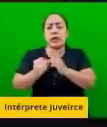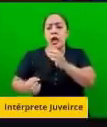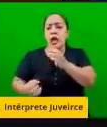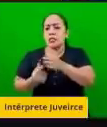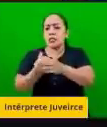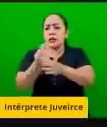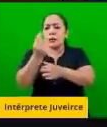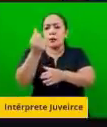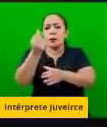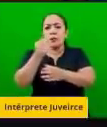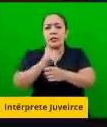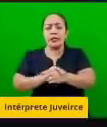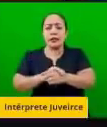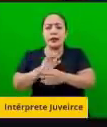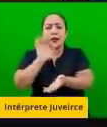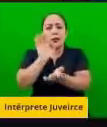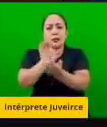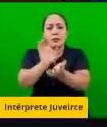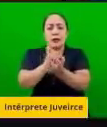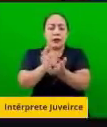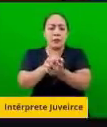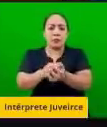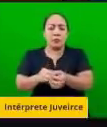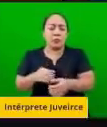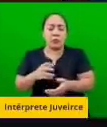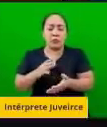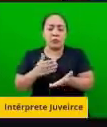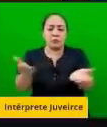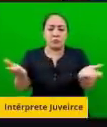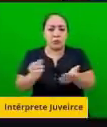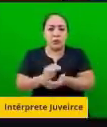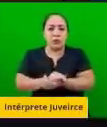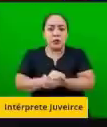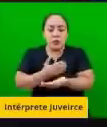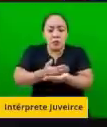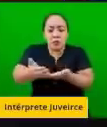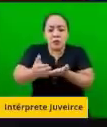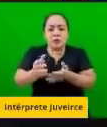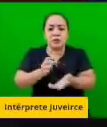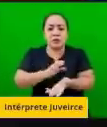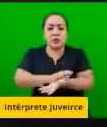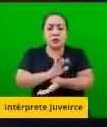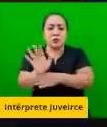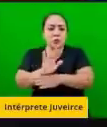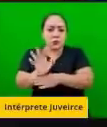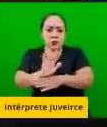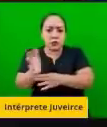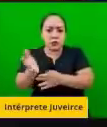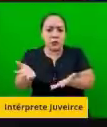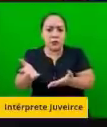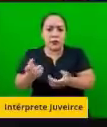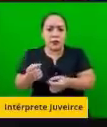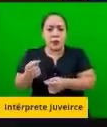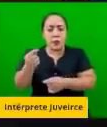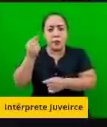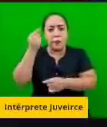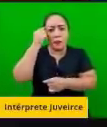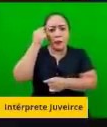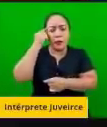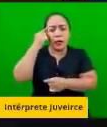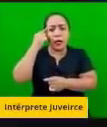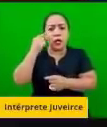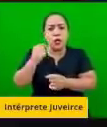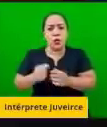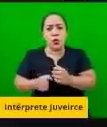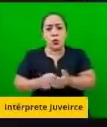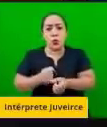né, no período colonial, a partir de um filme, tá? Então, eu preciso levar em consideração o ano de produção desse filme, o tempo